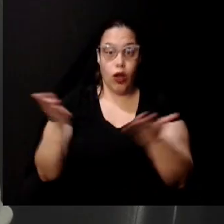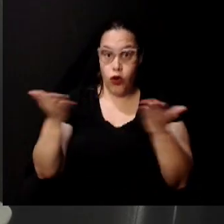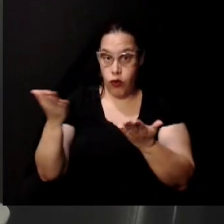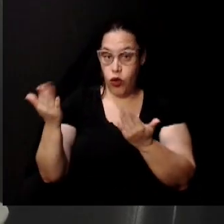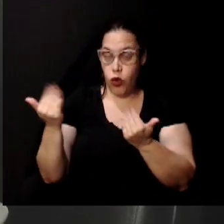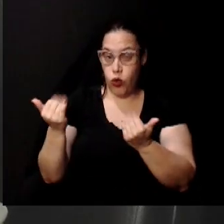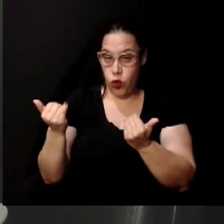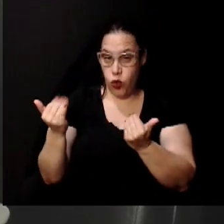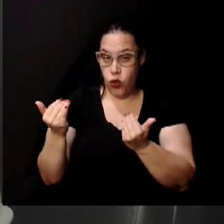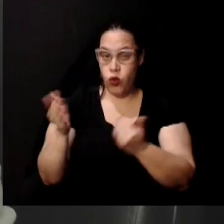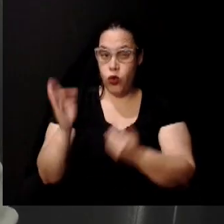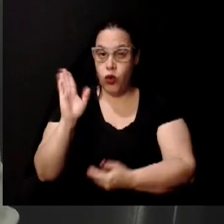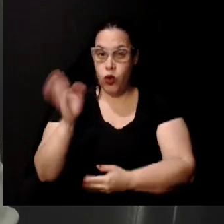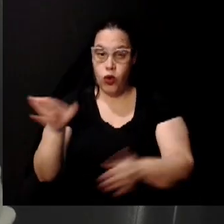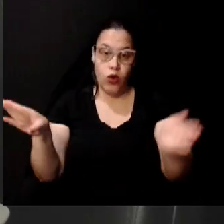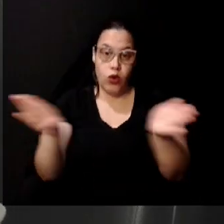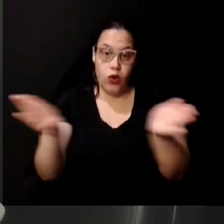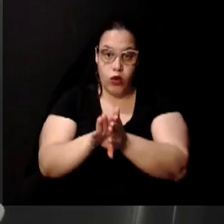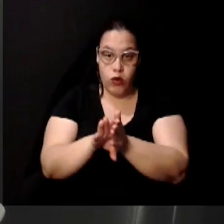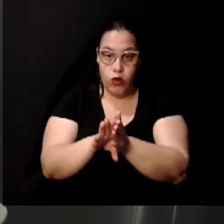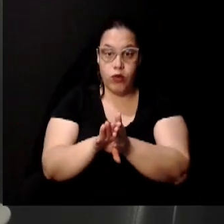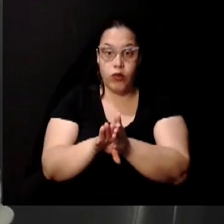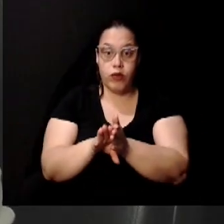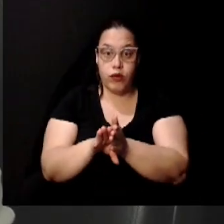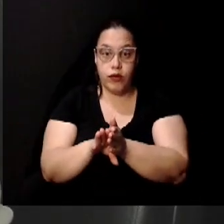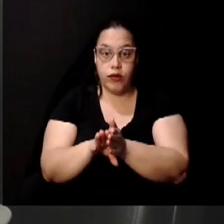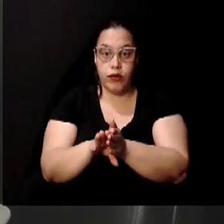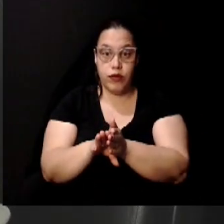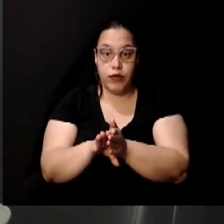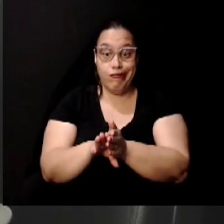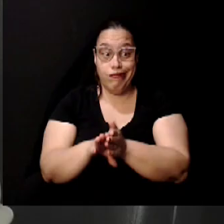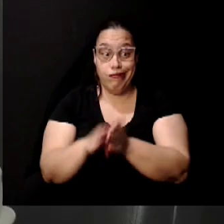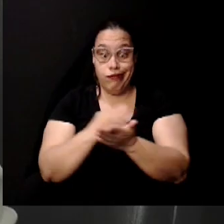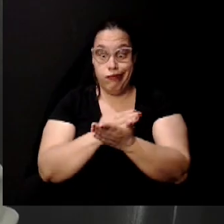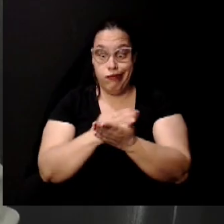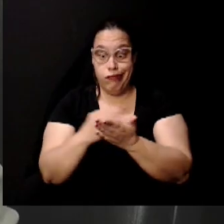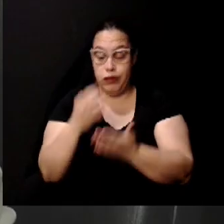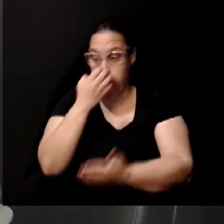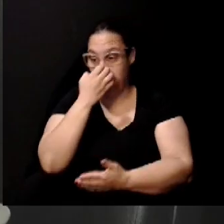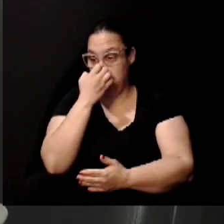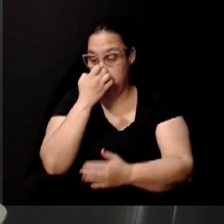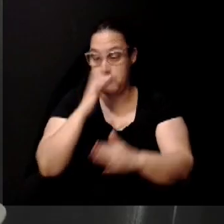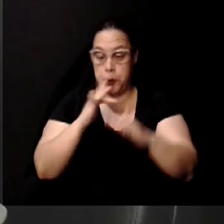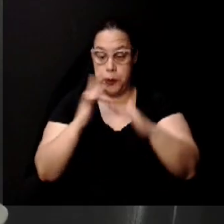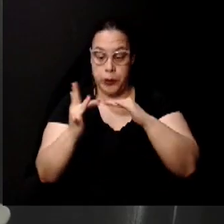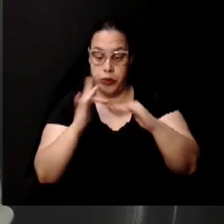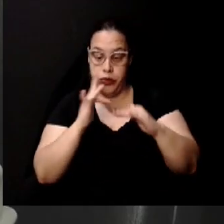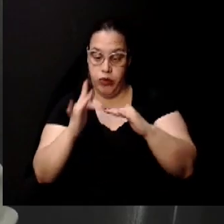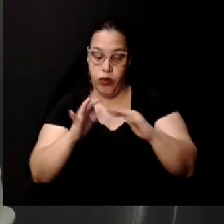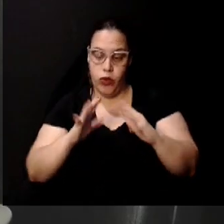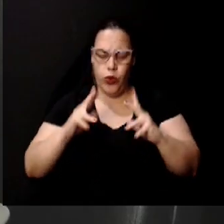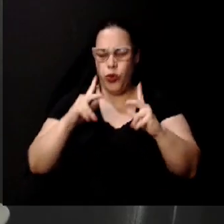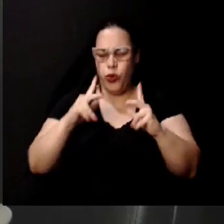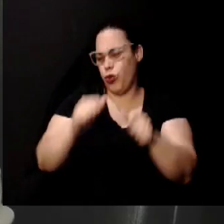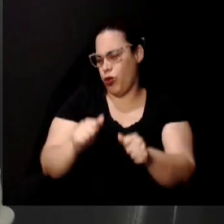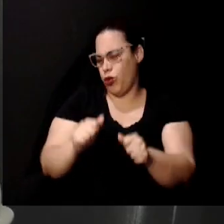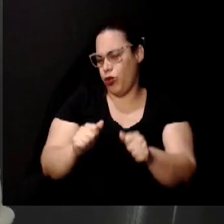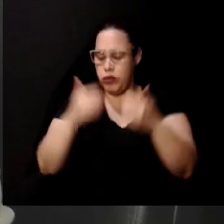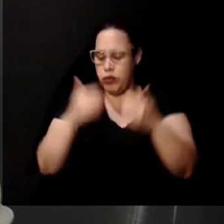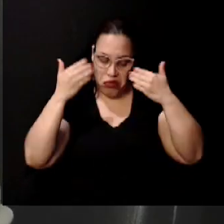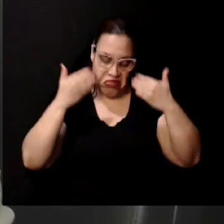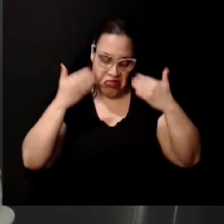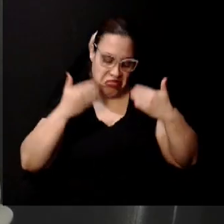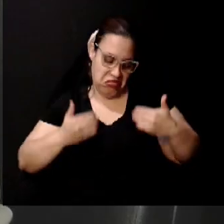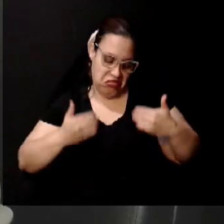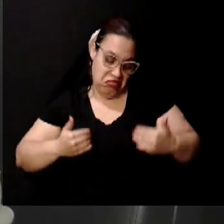que já chega, né, já nasce no meio das redes sociais, em que tudo é muito o aparente, né?